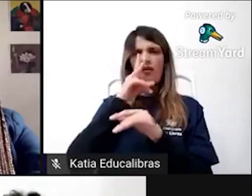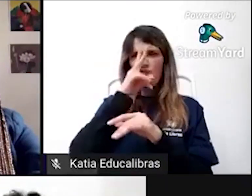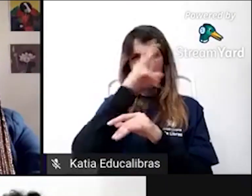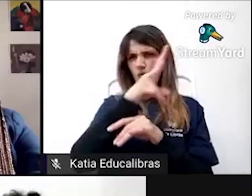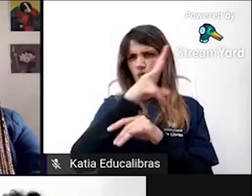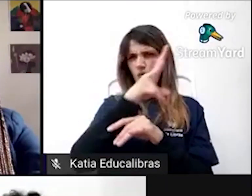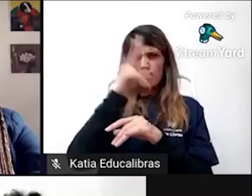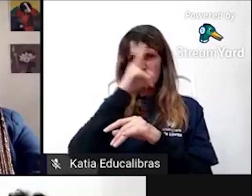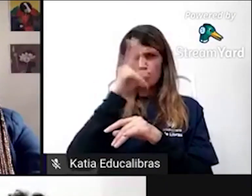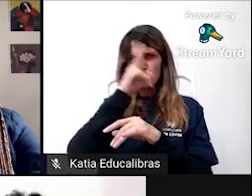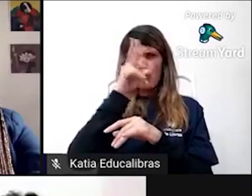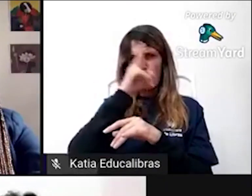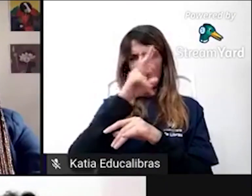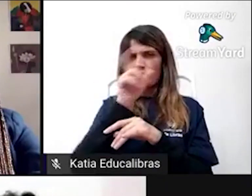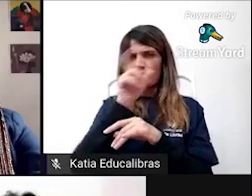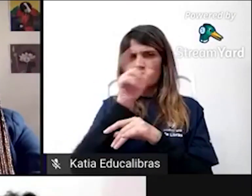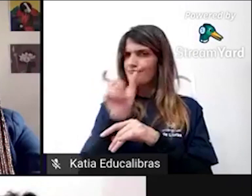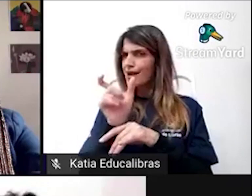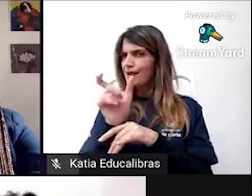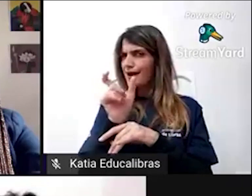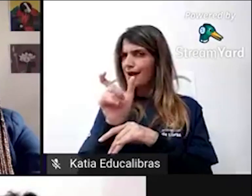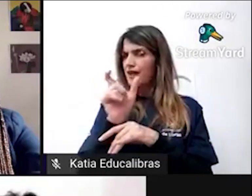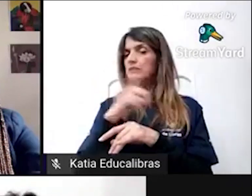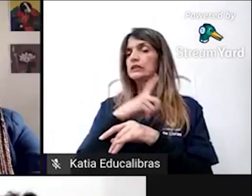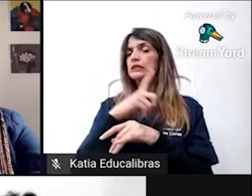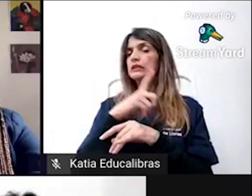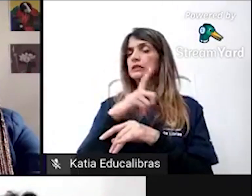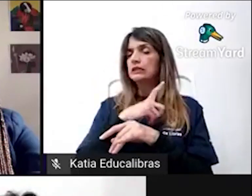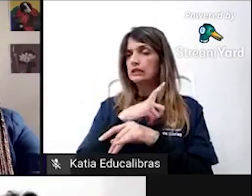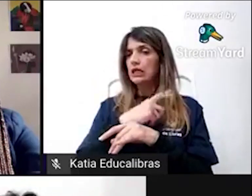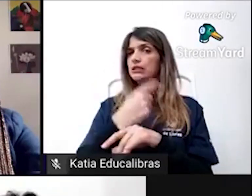dessa história. A história, ela tem uma origem,